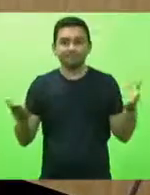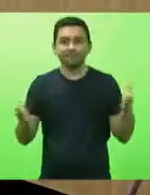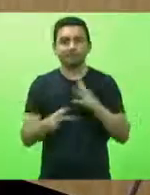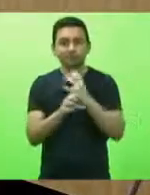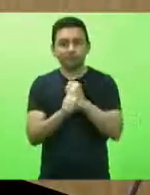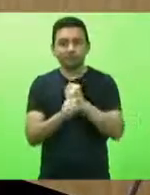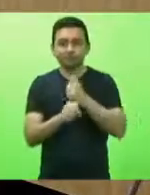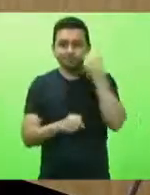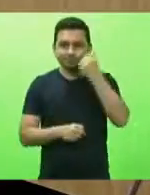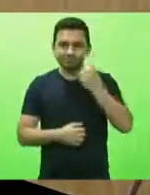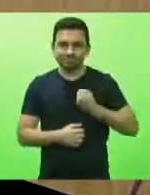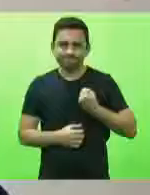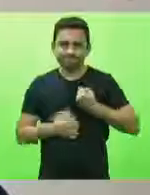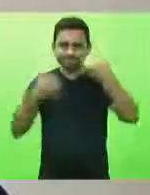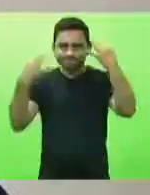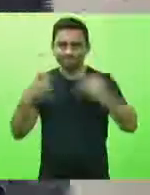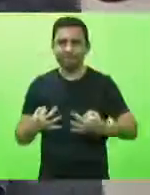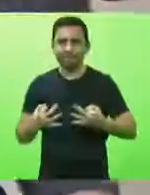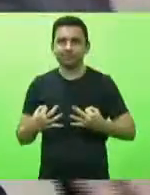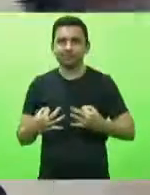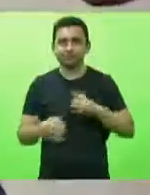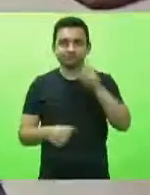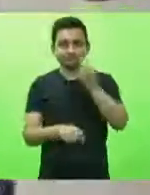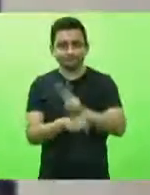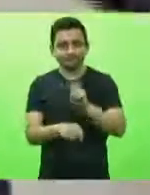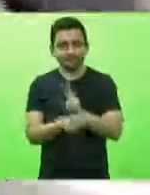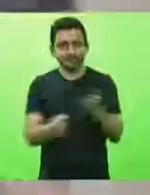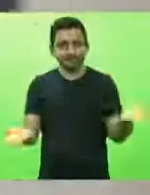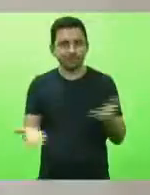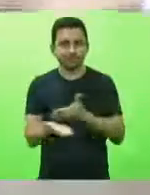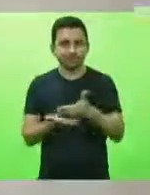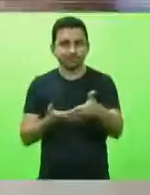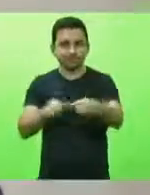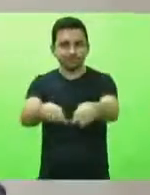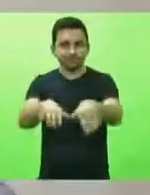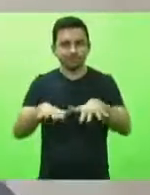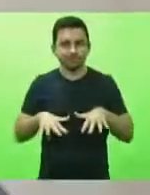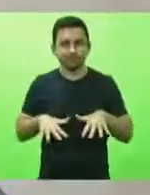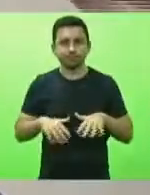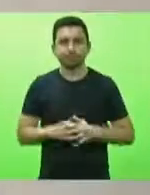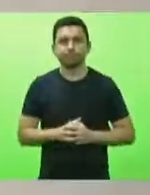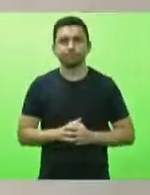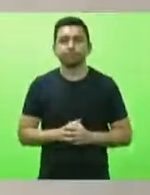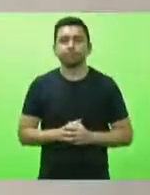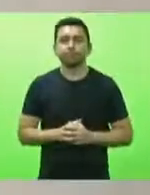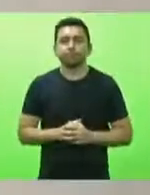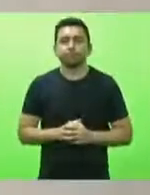quórum regimental e sob a proteção de Deus, declaro aberta a presente sessão.